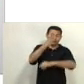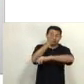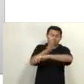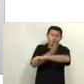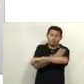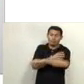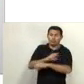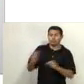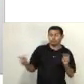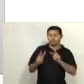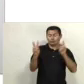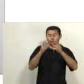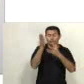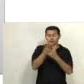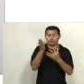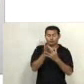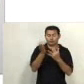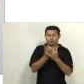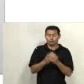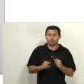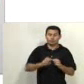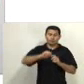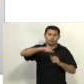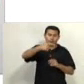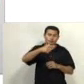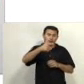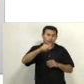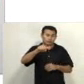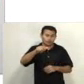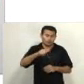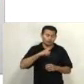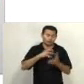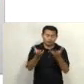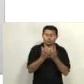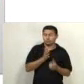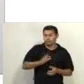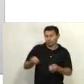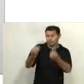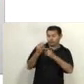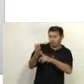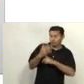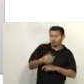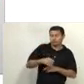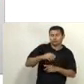39,44%, que são os valores entre 12 e 17 que eu não quero. Isso me dá um valor de